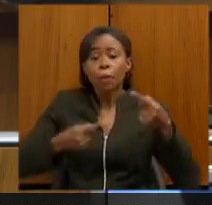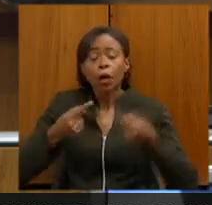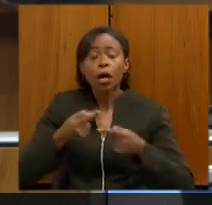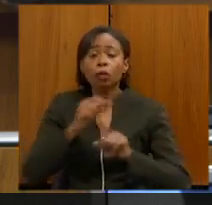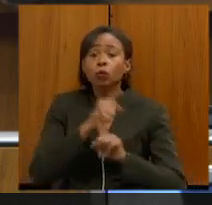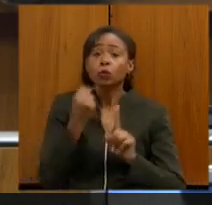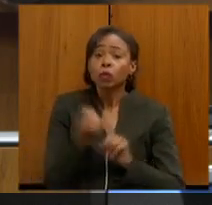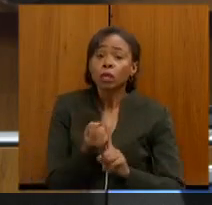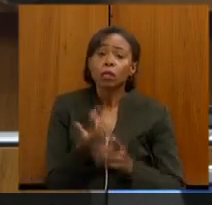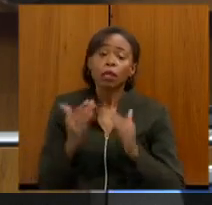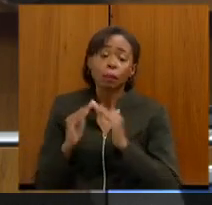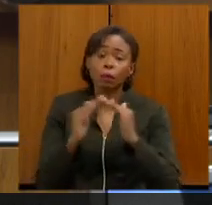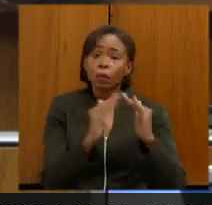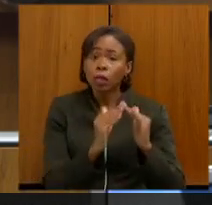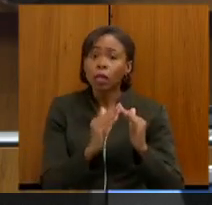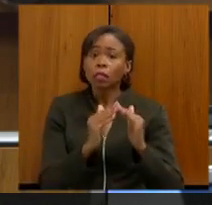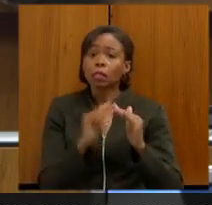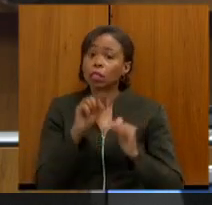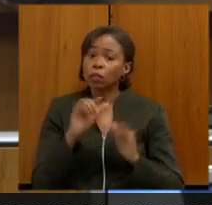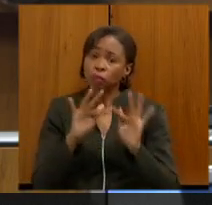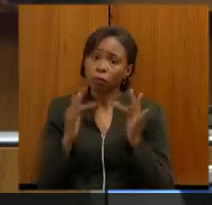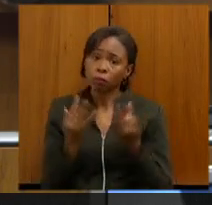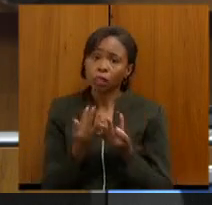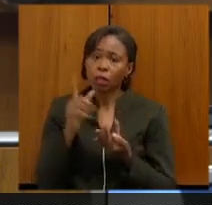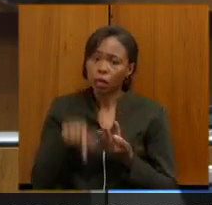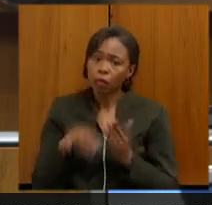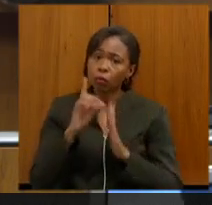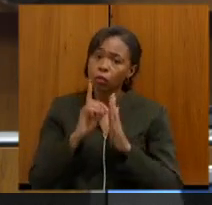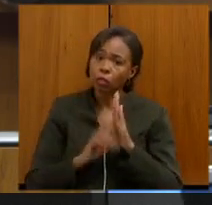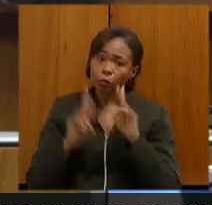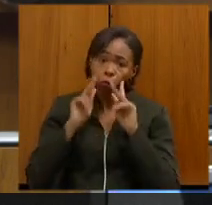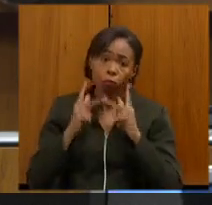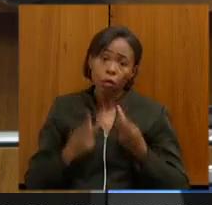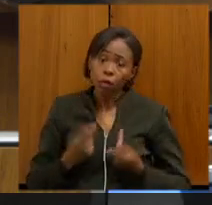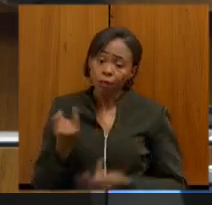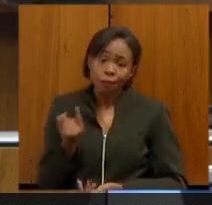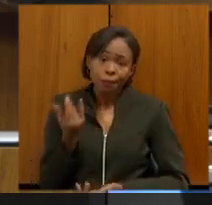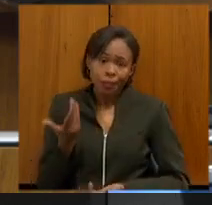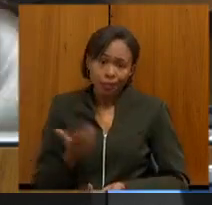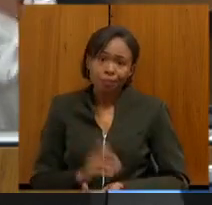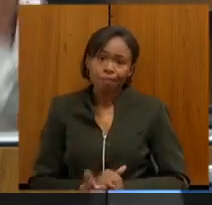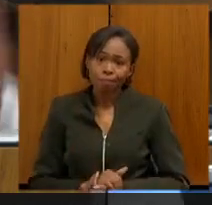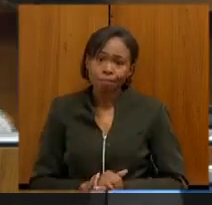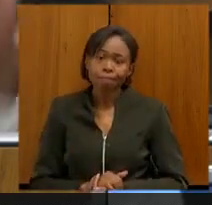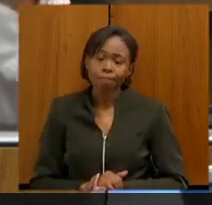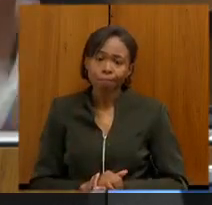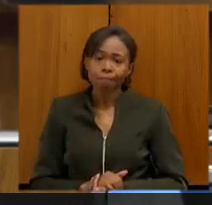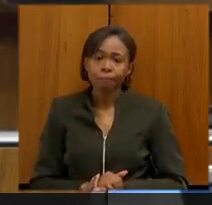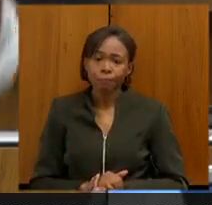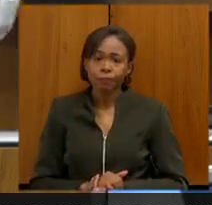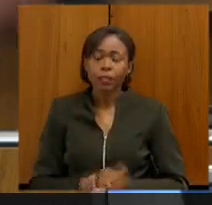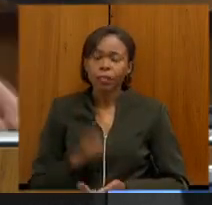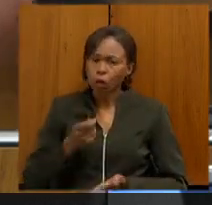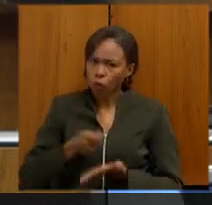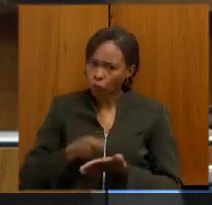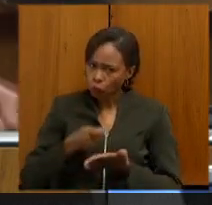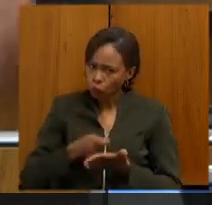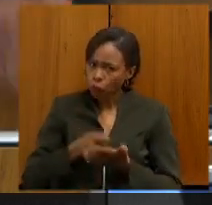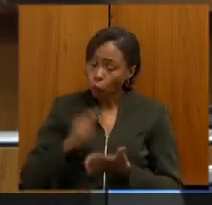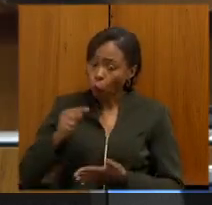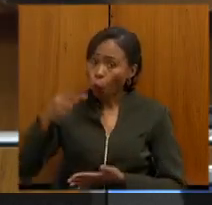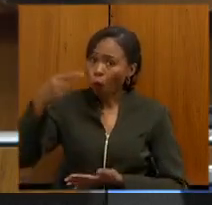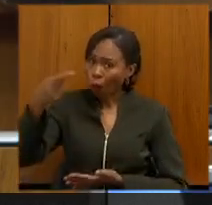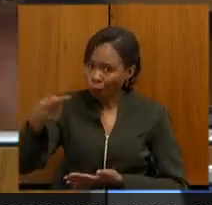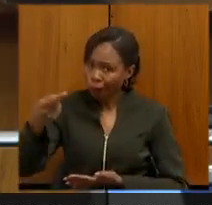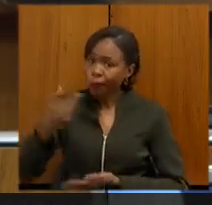assentamento de famílias que têm um direito humano essencial é isso então nós vamos ter que exige que o próximo